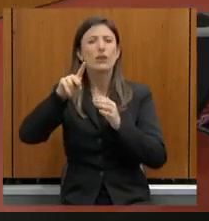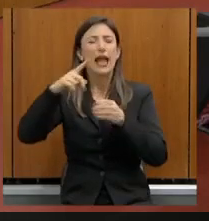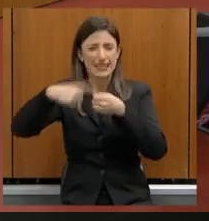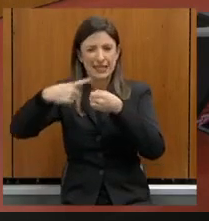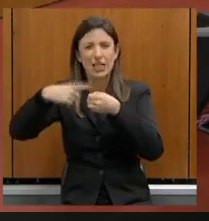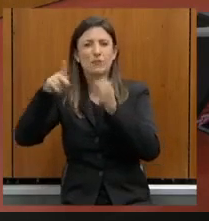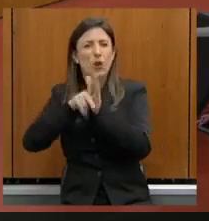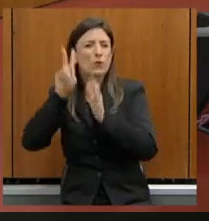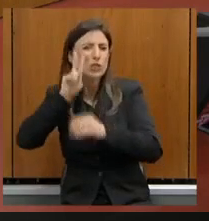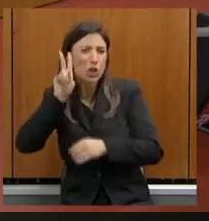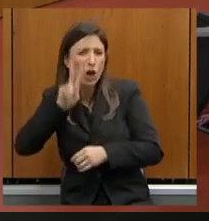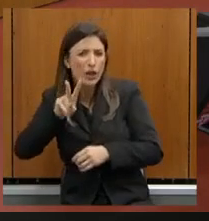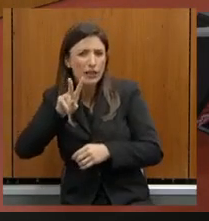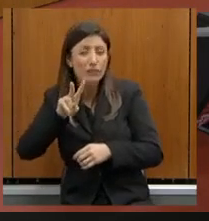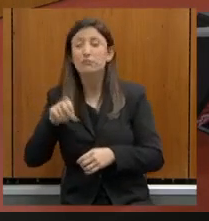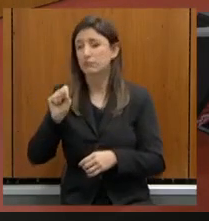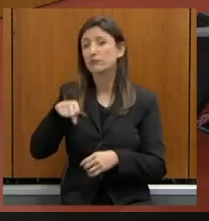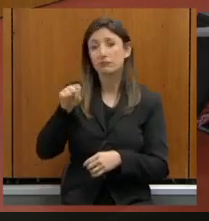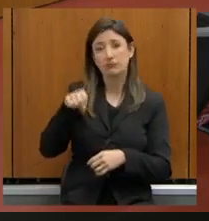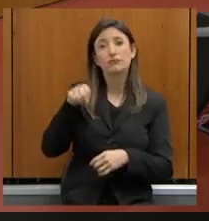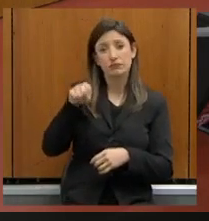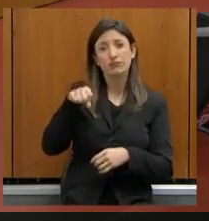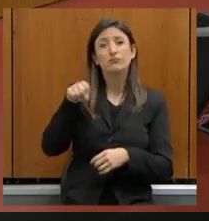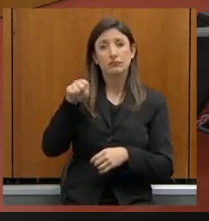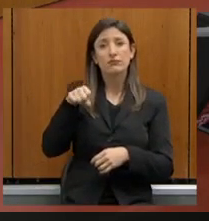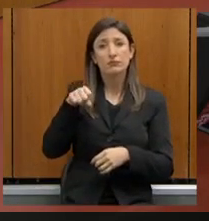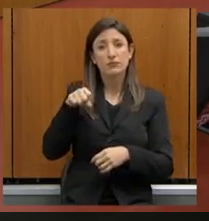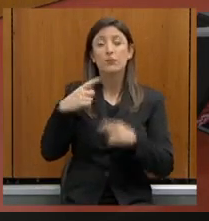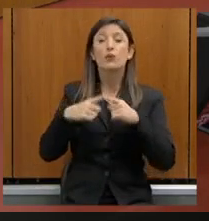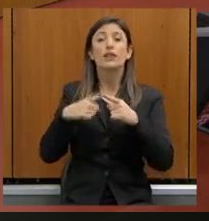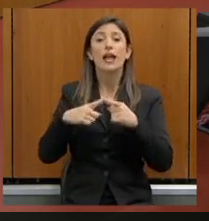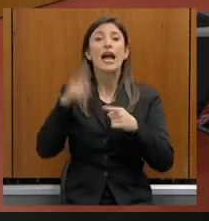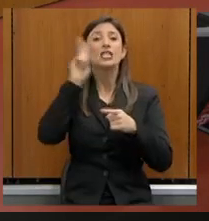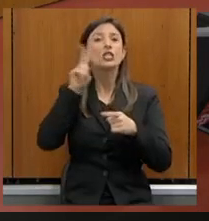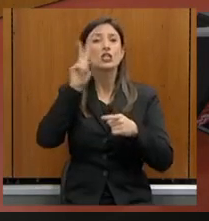É. É, ué. A história somos nós.